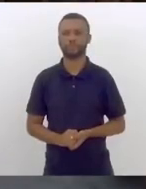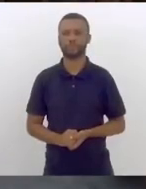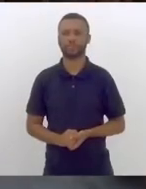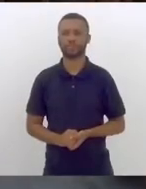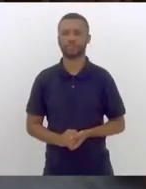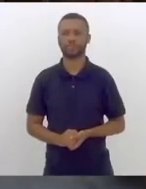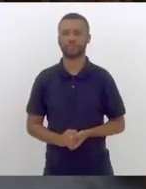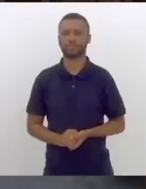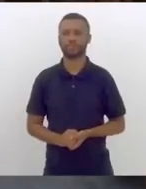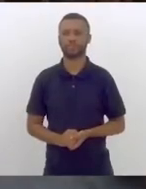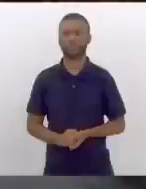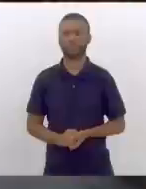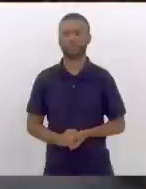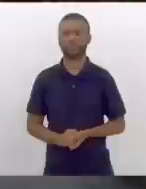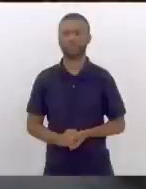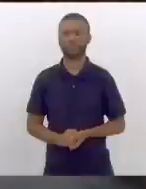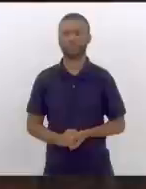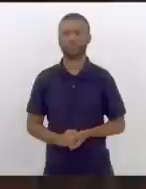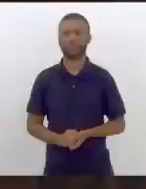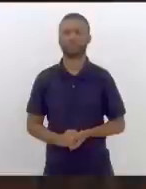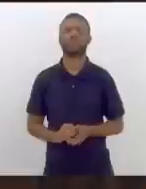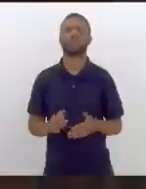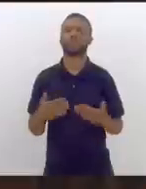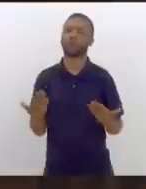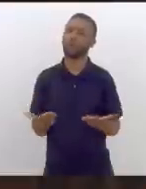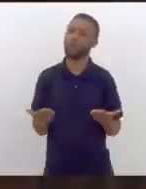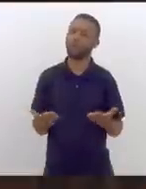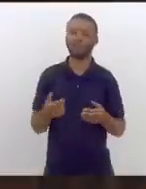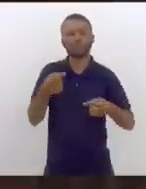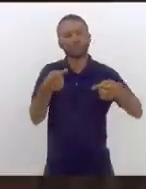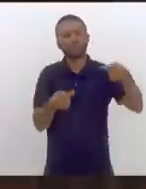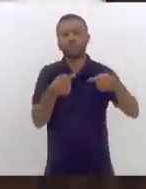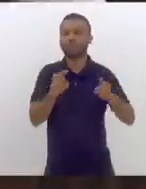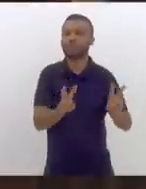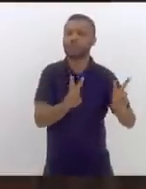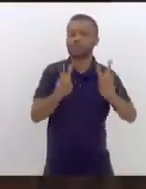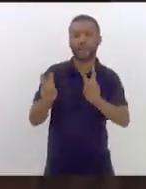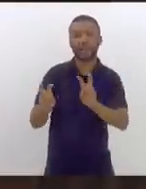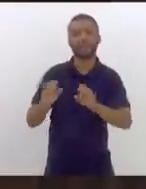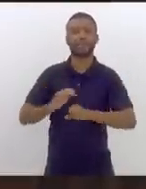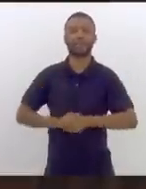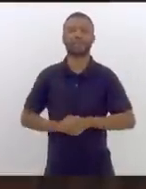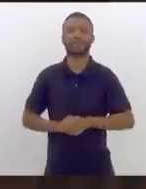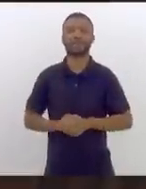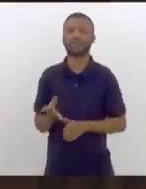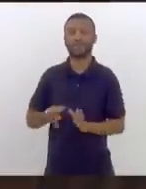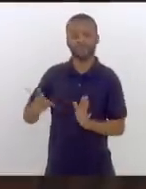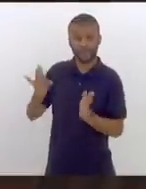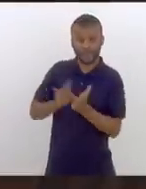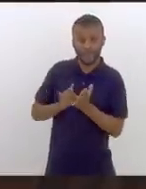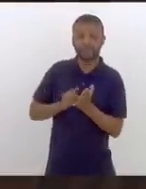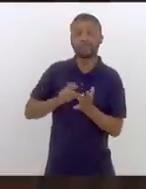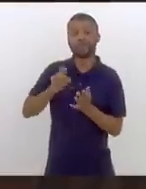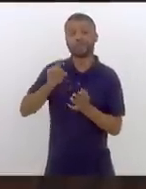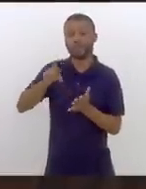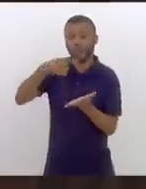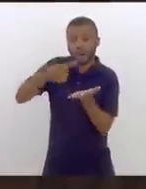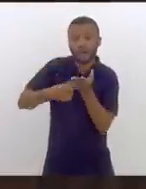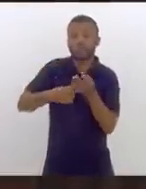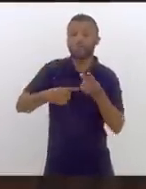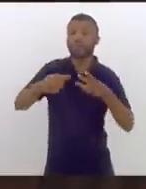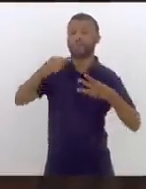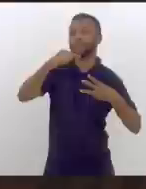Então meus amados nós vamos tratar de temas eram duas na realidade Três audiências públicas